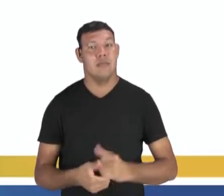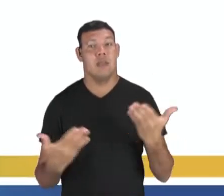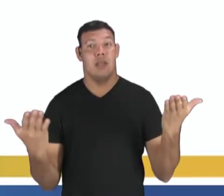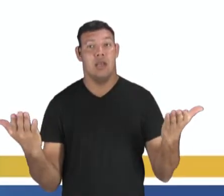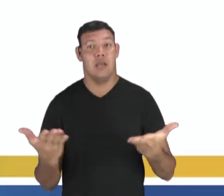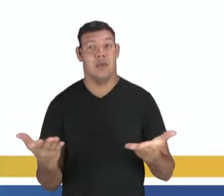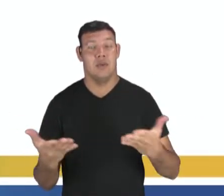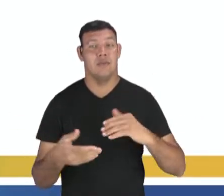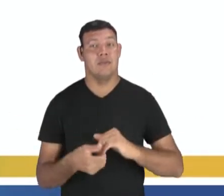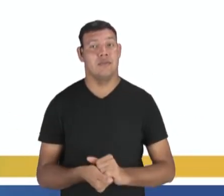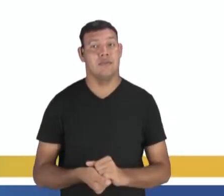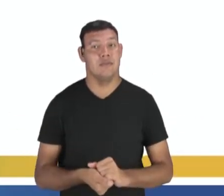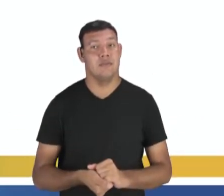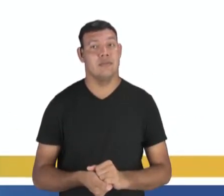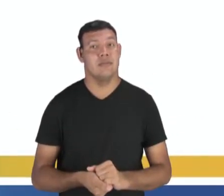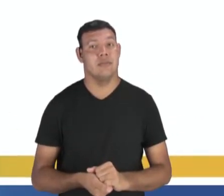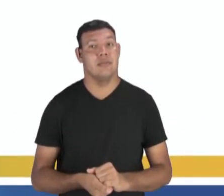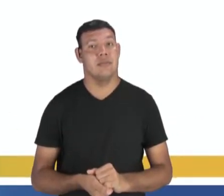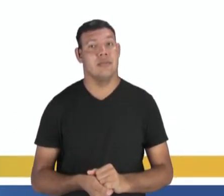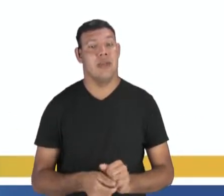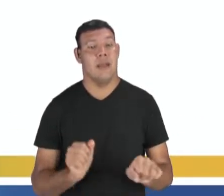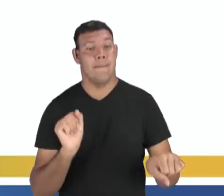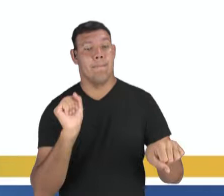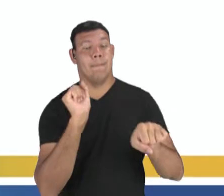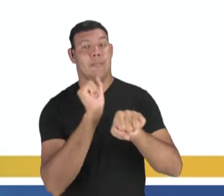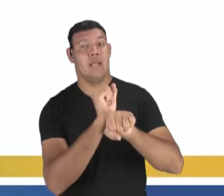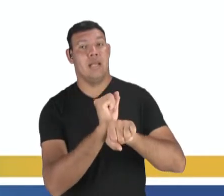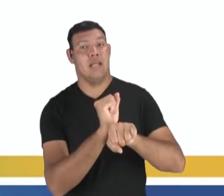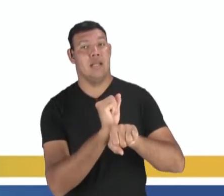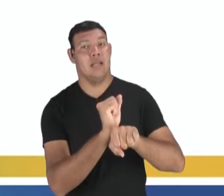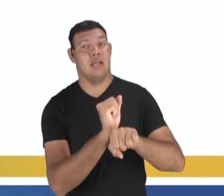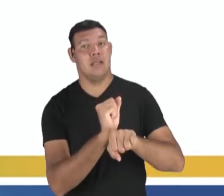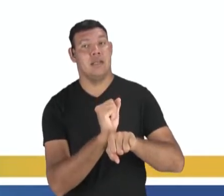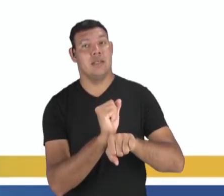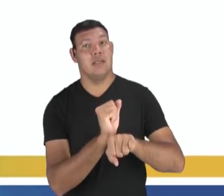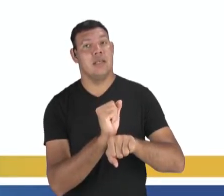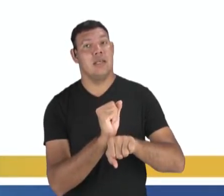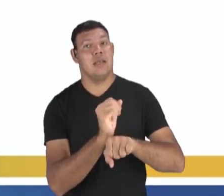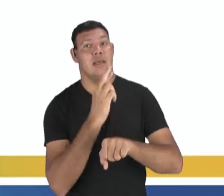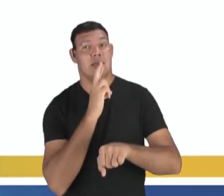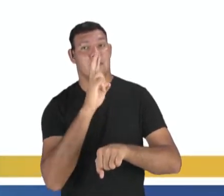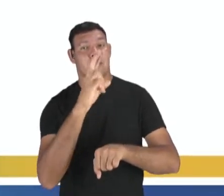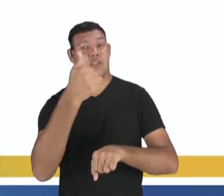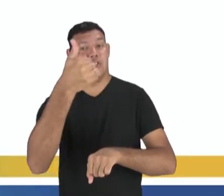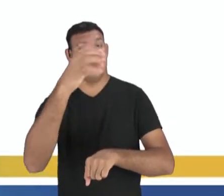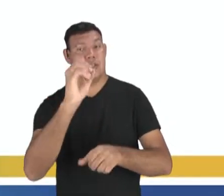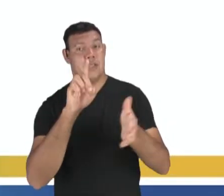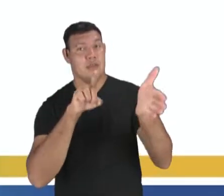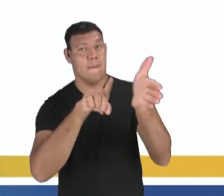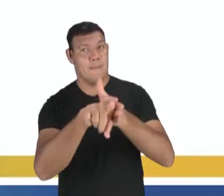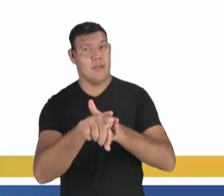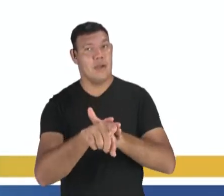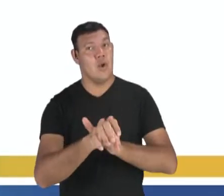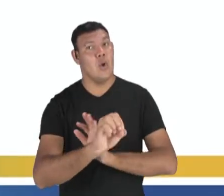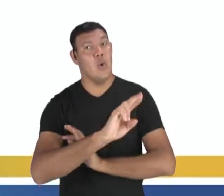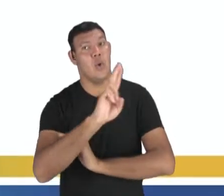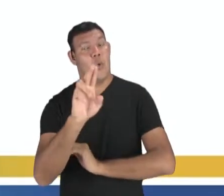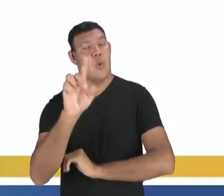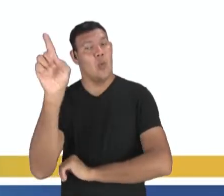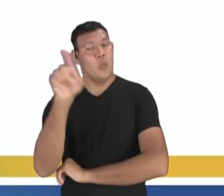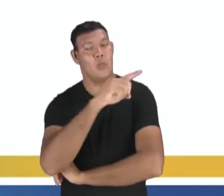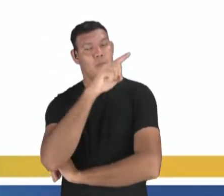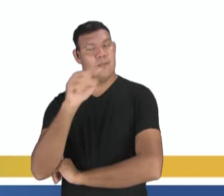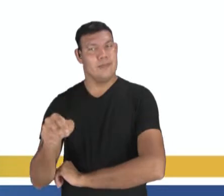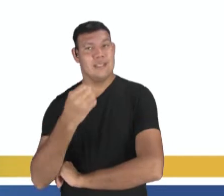agora ele só pode parar quando terminar as dez questões ou ele pode ser